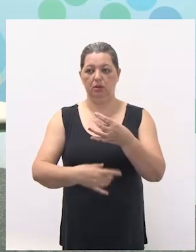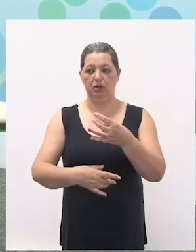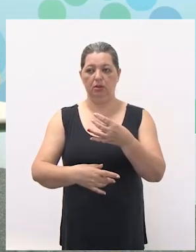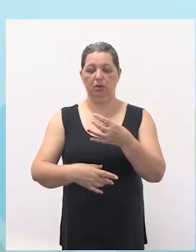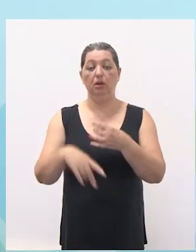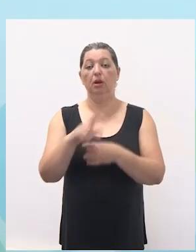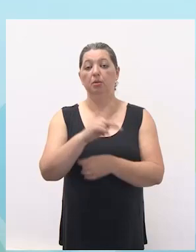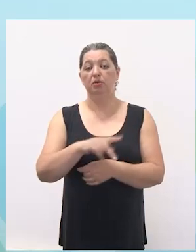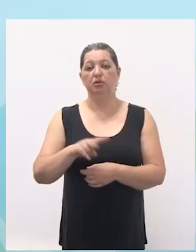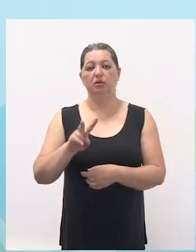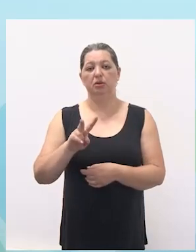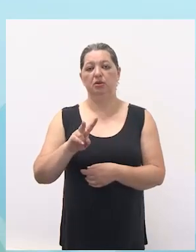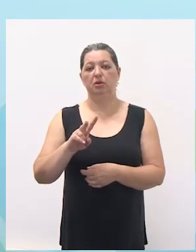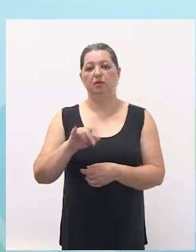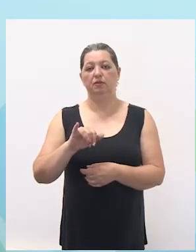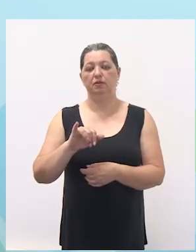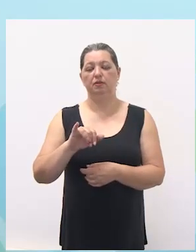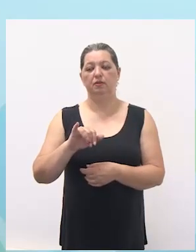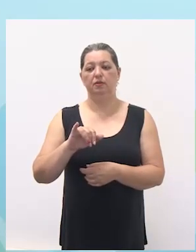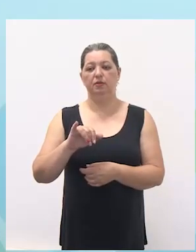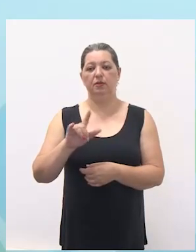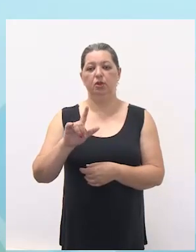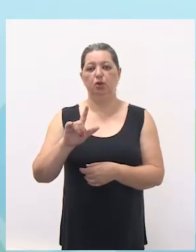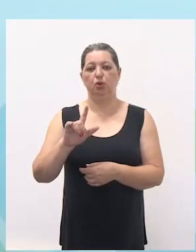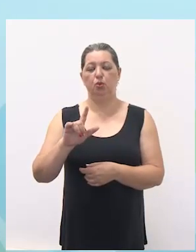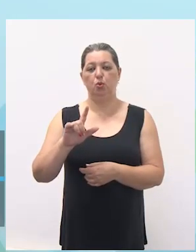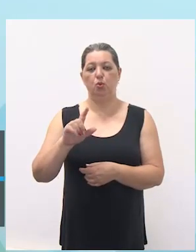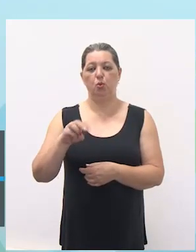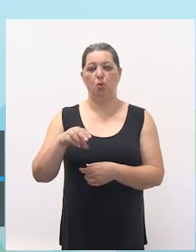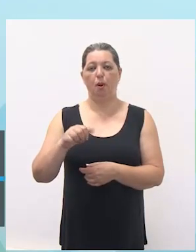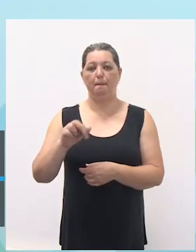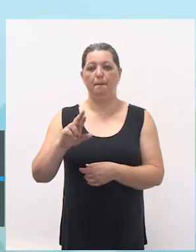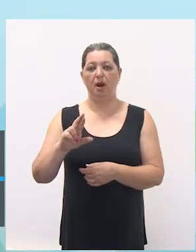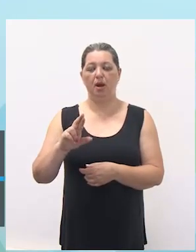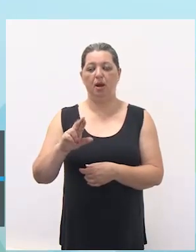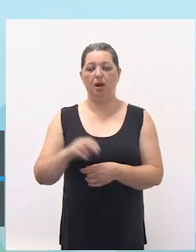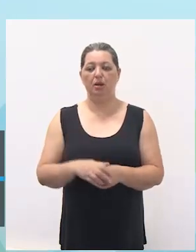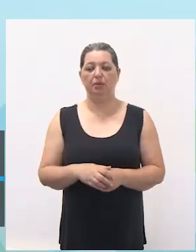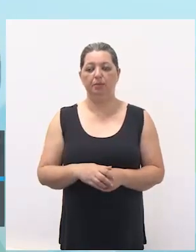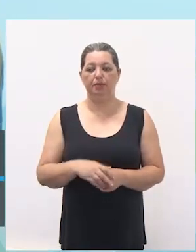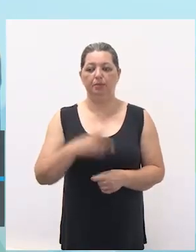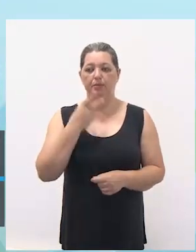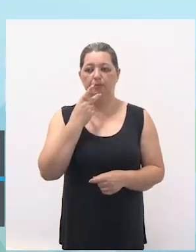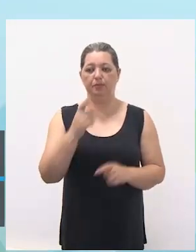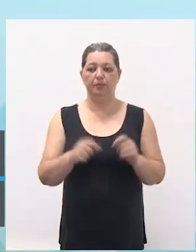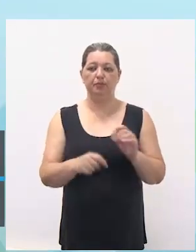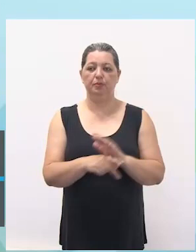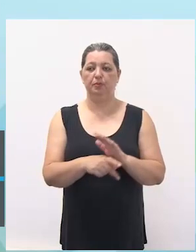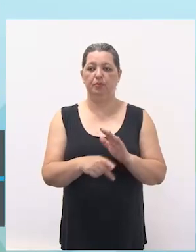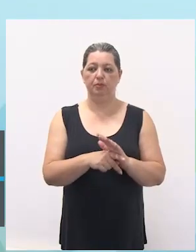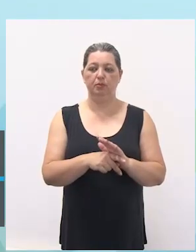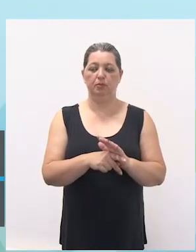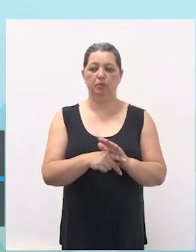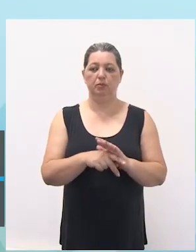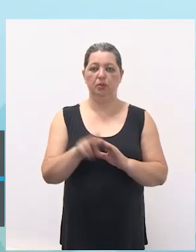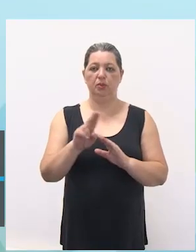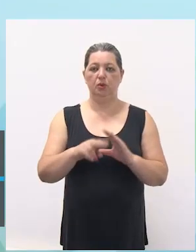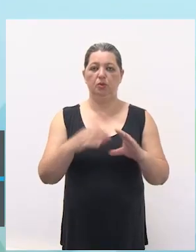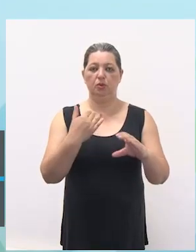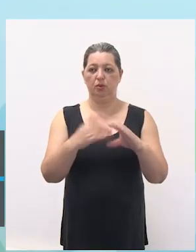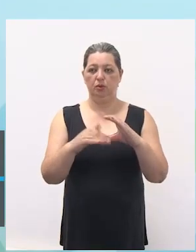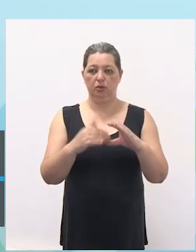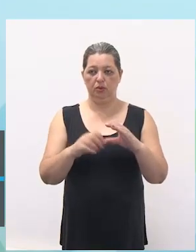professora Vilmar, ela tá colocando aqui que a inserção dos alunos por e-mail a gente pode fazer